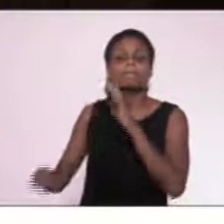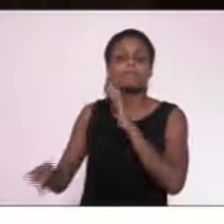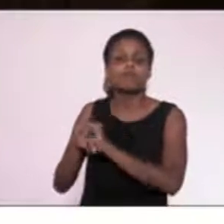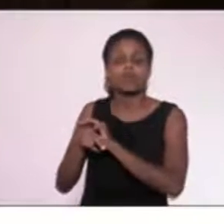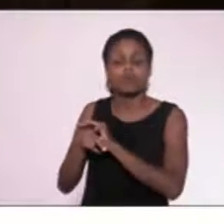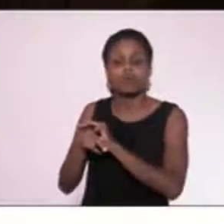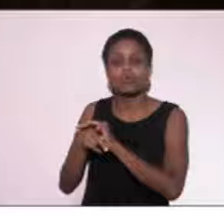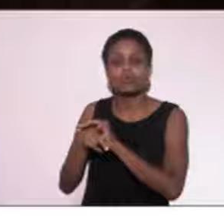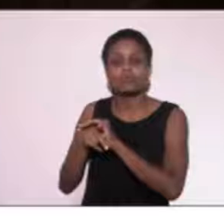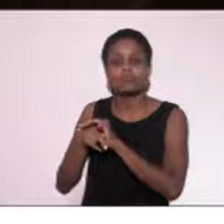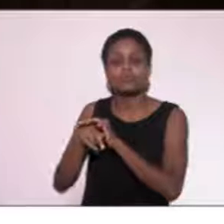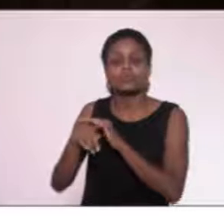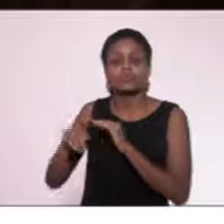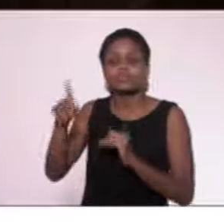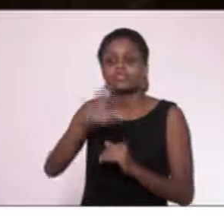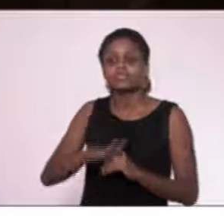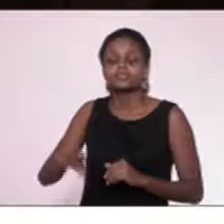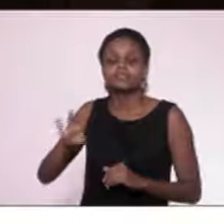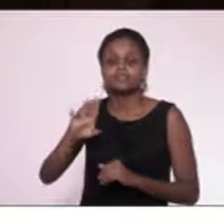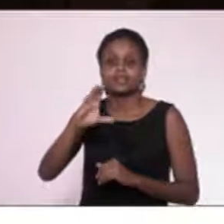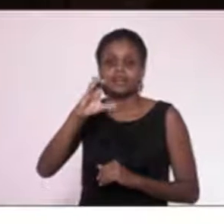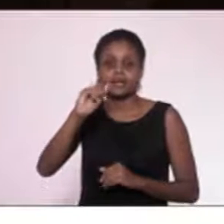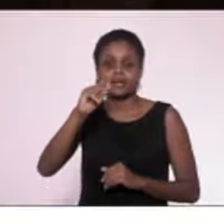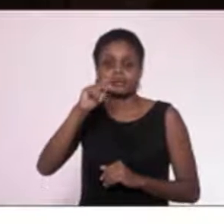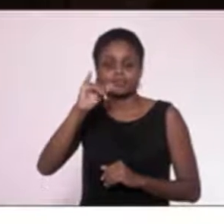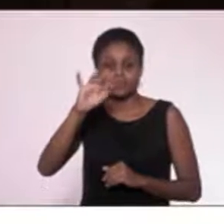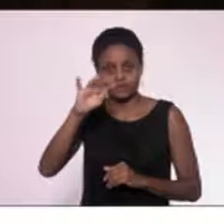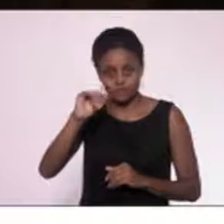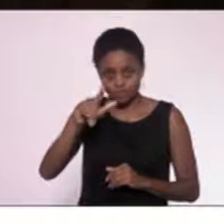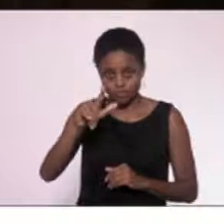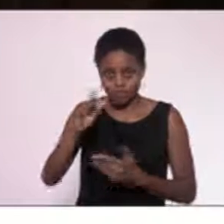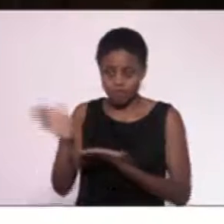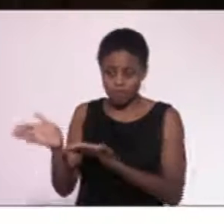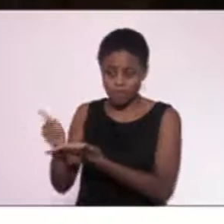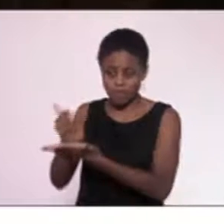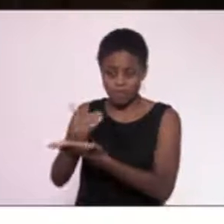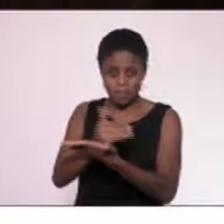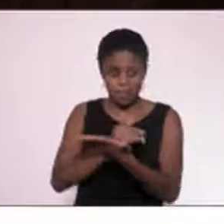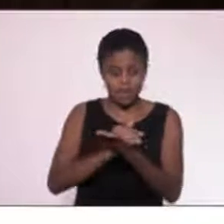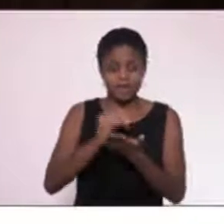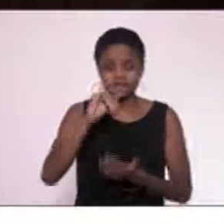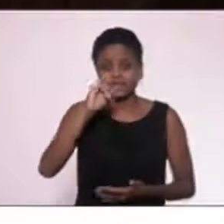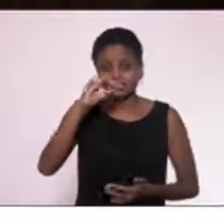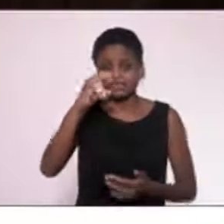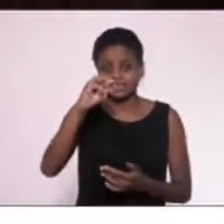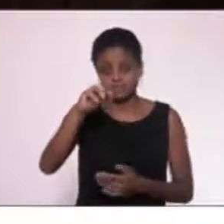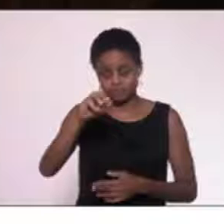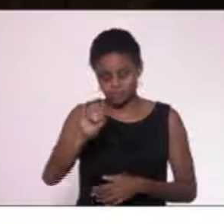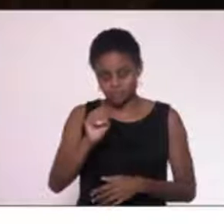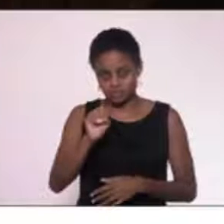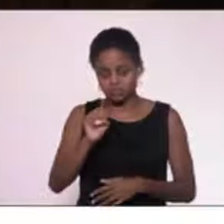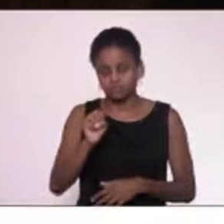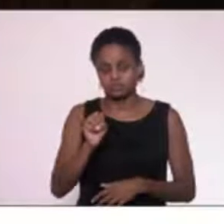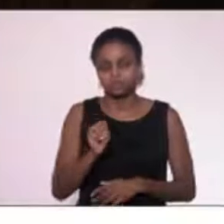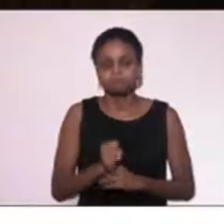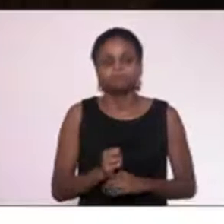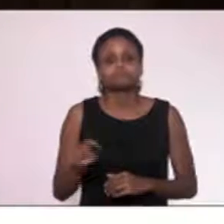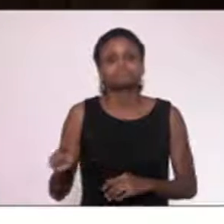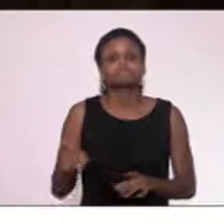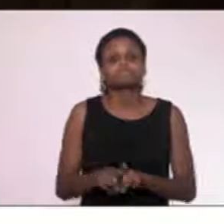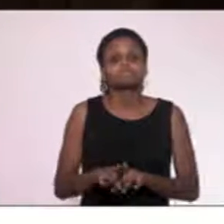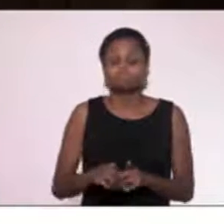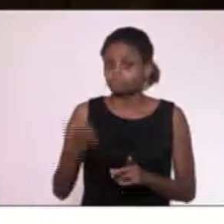um recolhimento brutal de ICMS. E na época também que